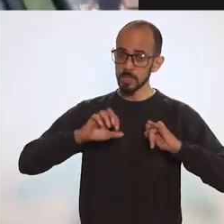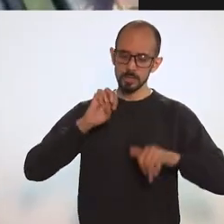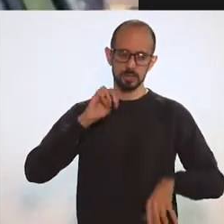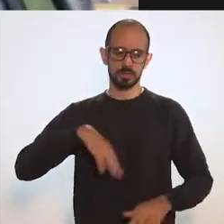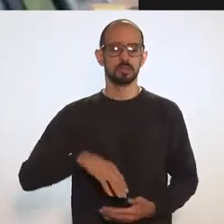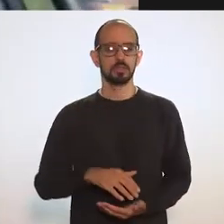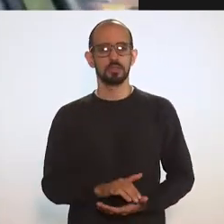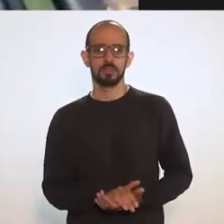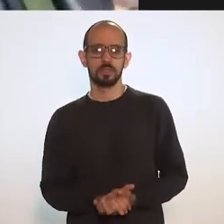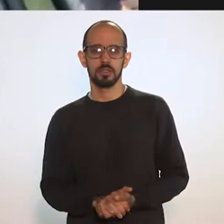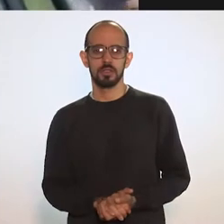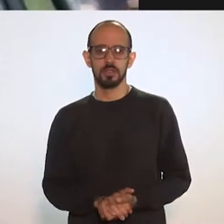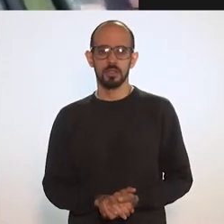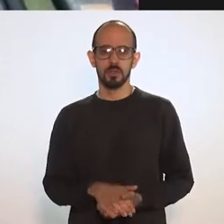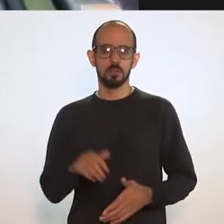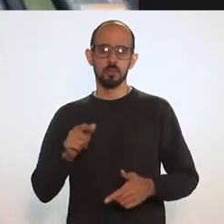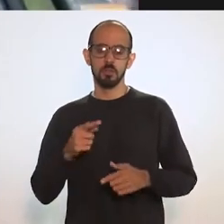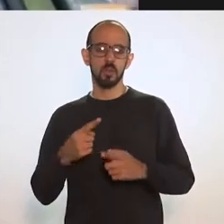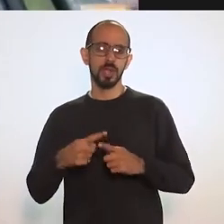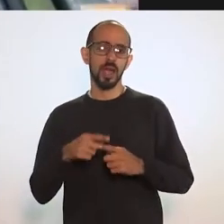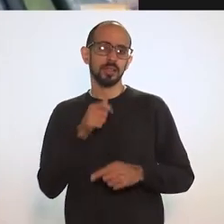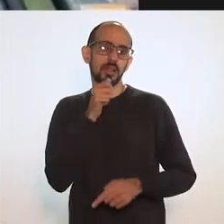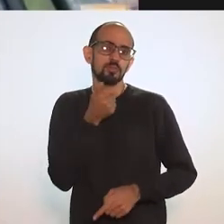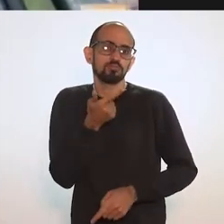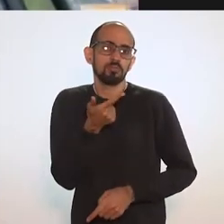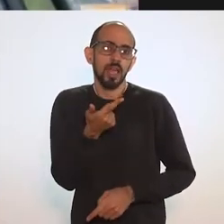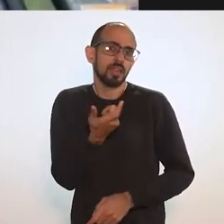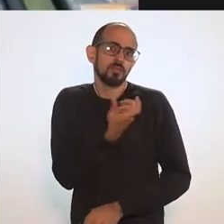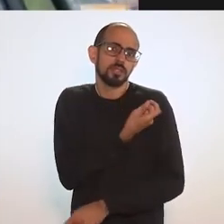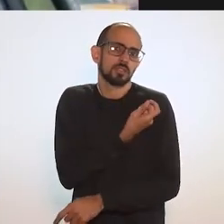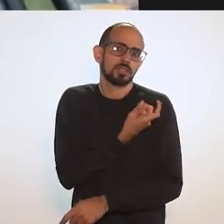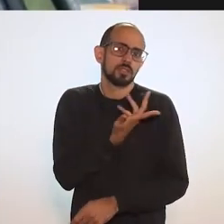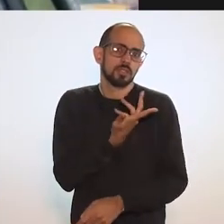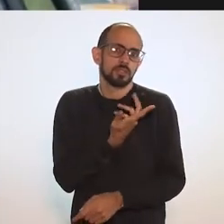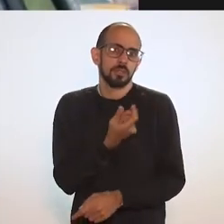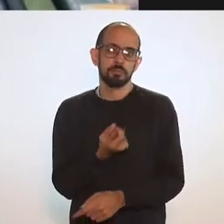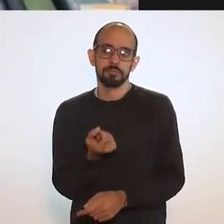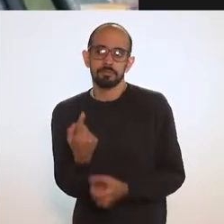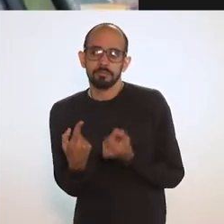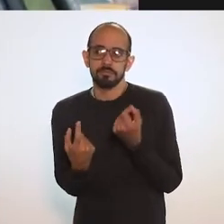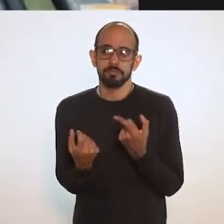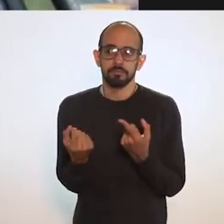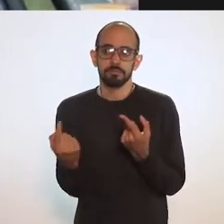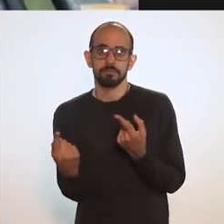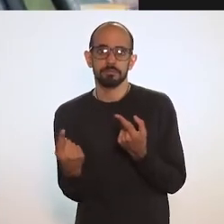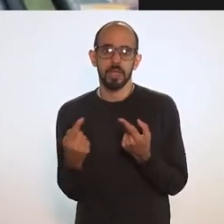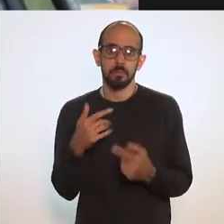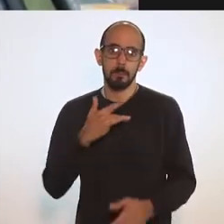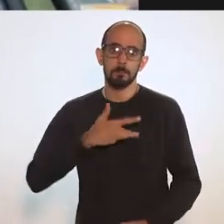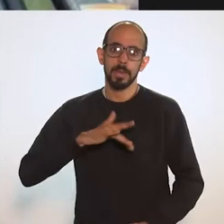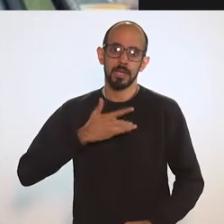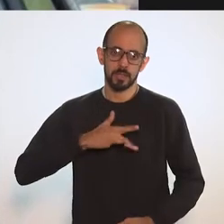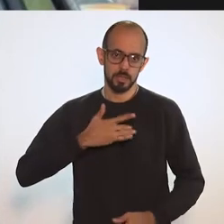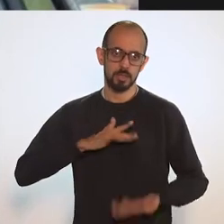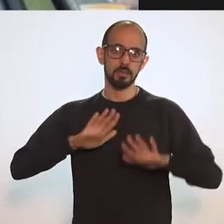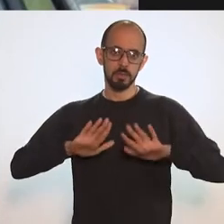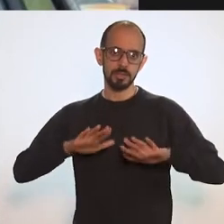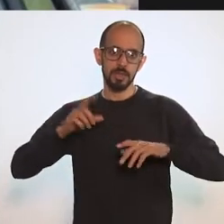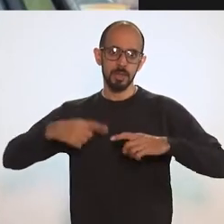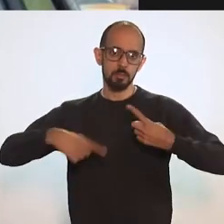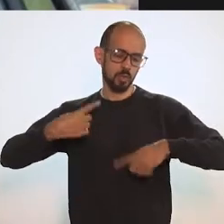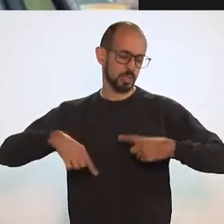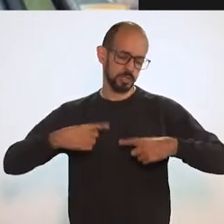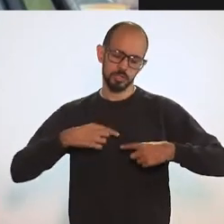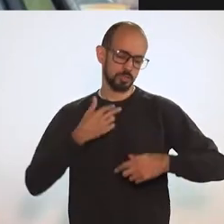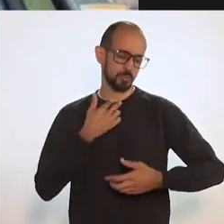ter campanha é porque não tem a vacina ainda, né? A gente está recebendo a conta gotas, é uma pena o que está acontecendo, mas isso é política,